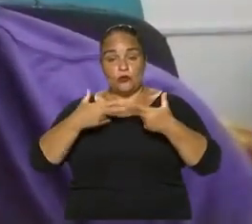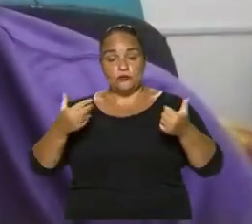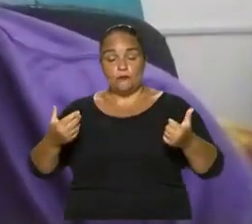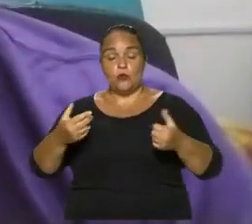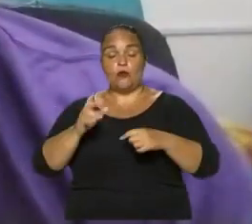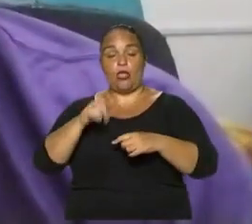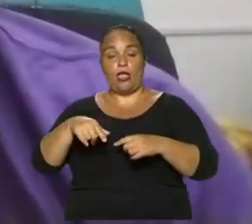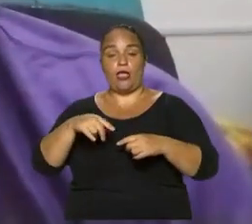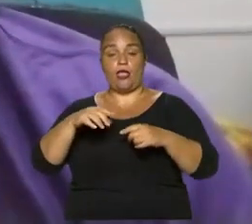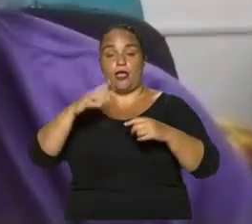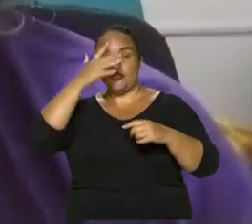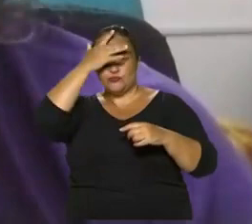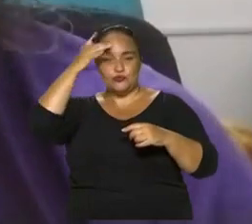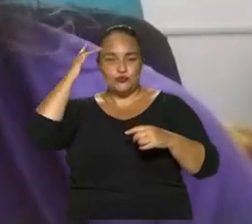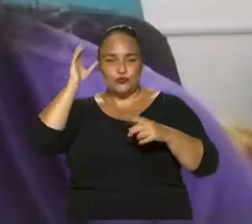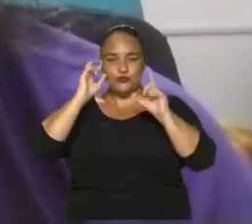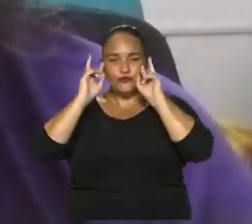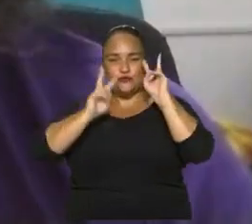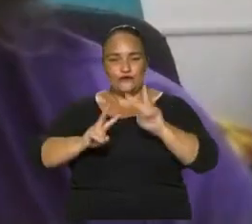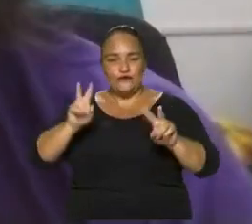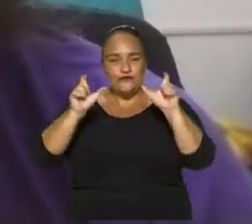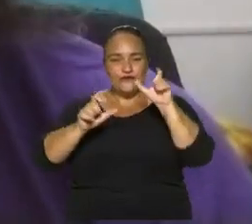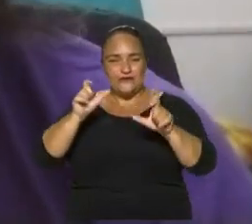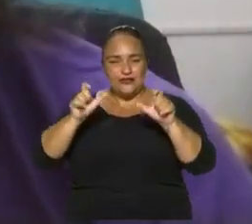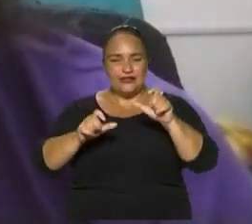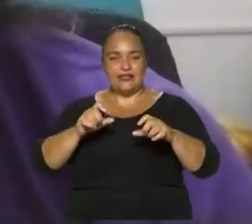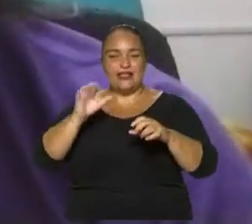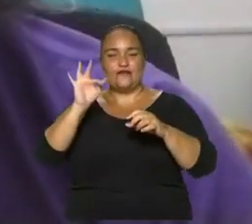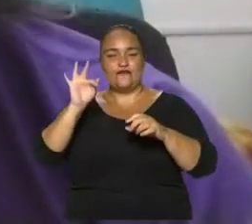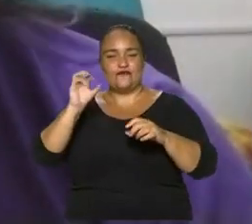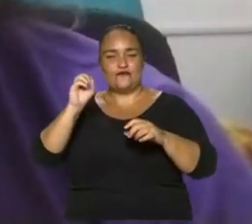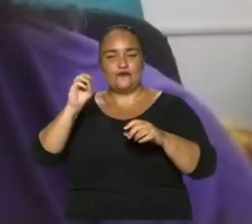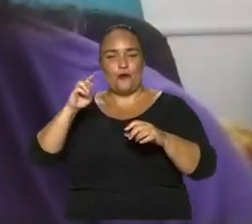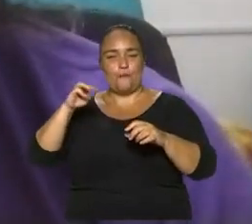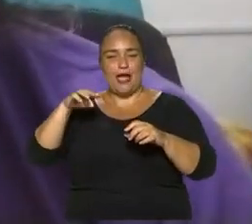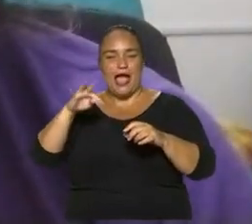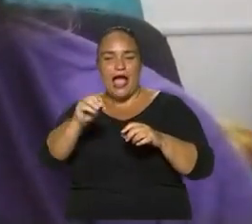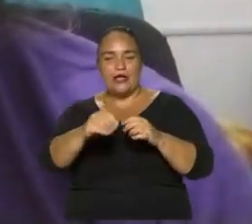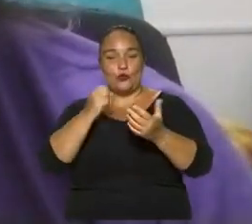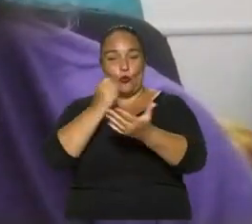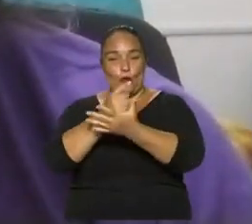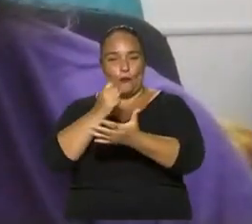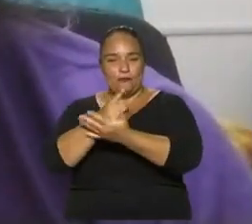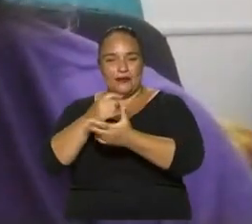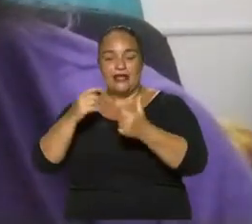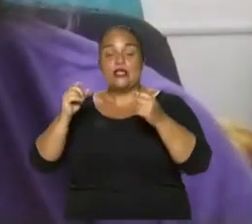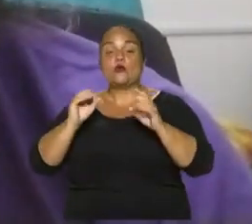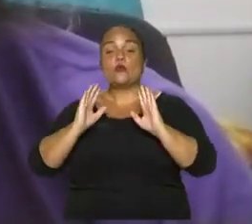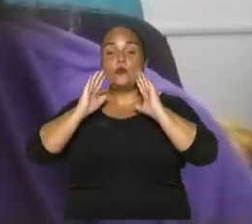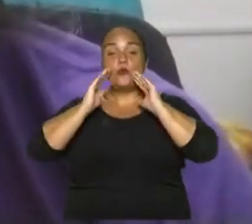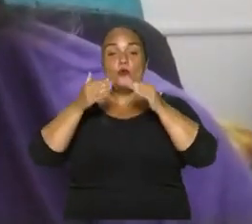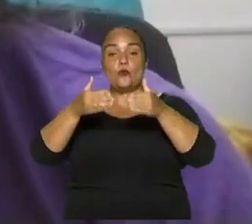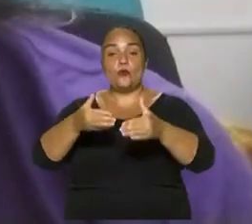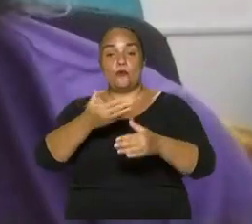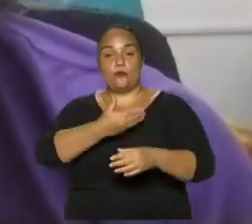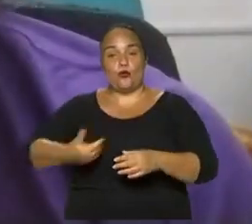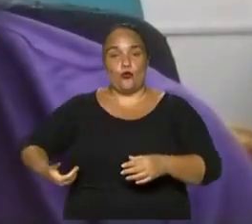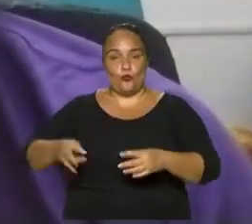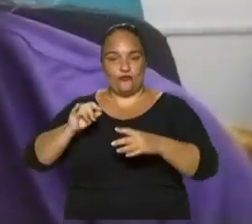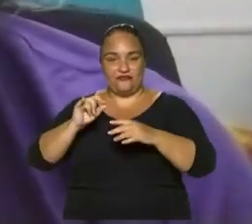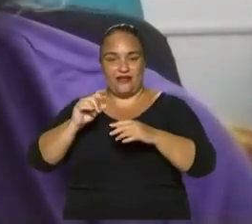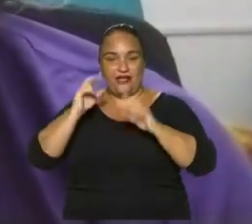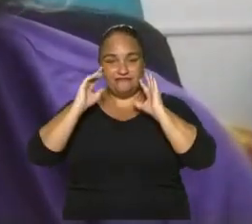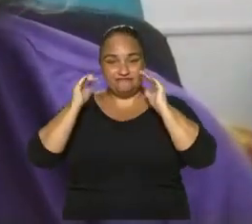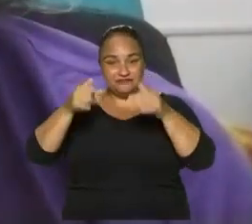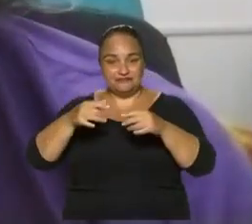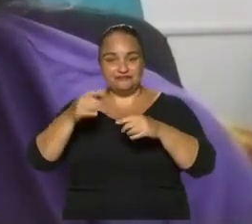termos do público, em termos do formato, em termos do consumo e de quem vai se atingir, né, que público a gente vai atingir com